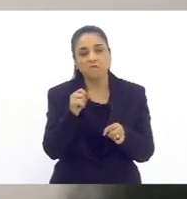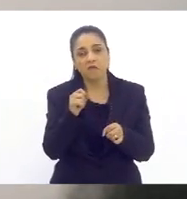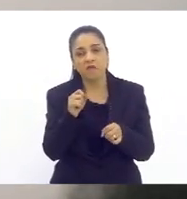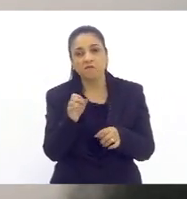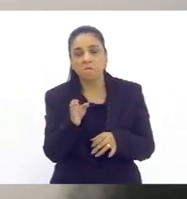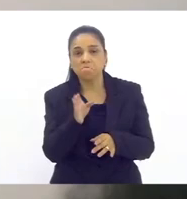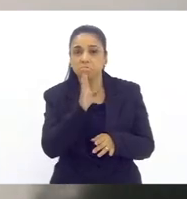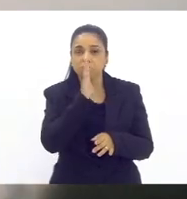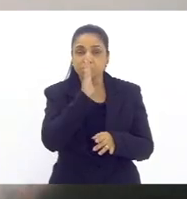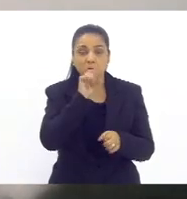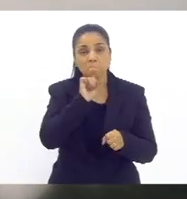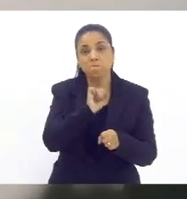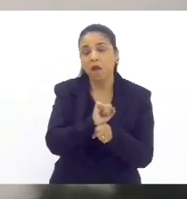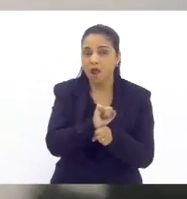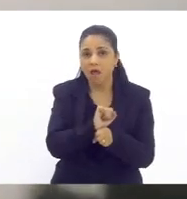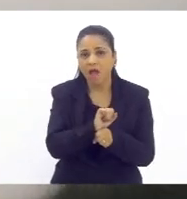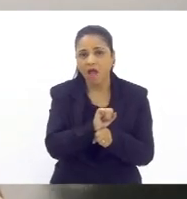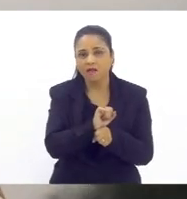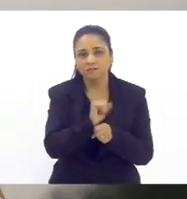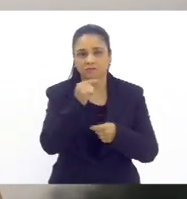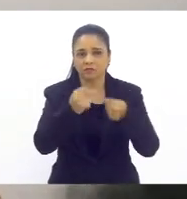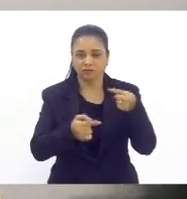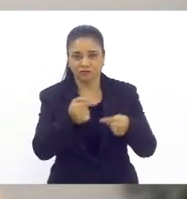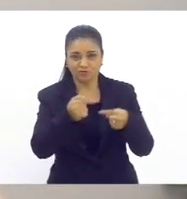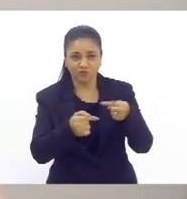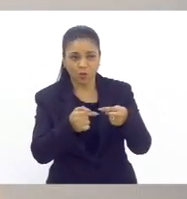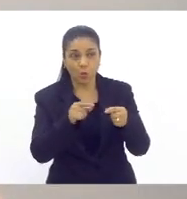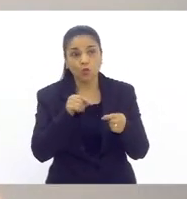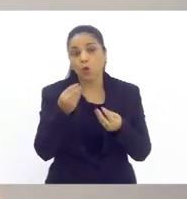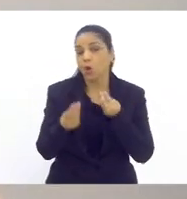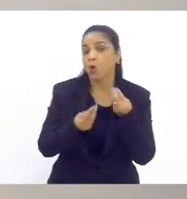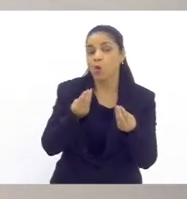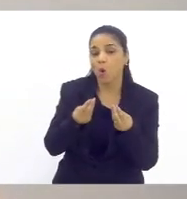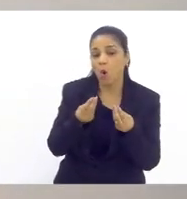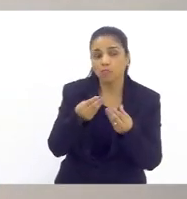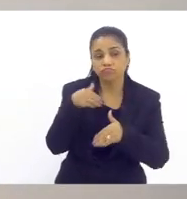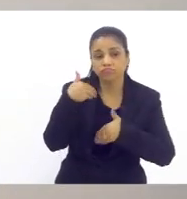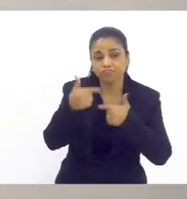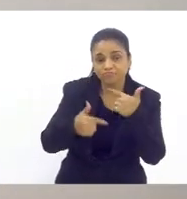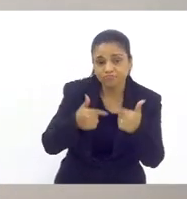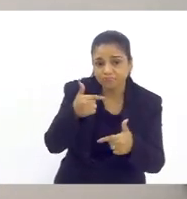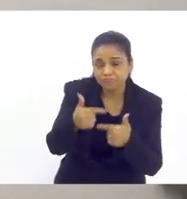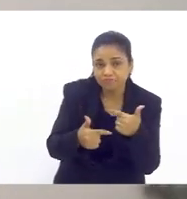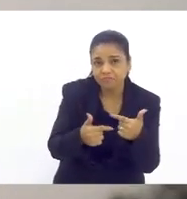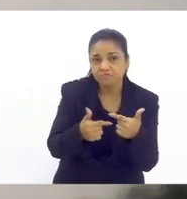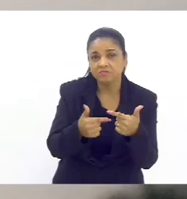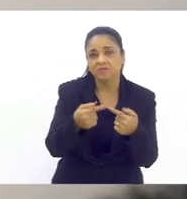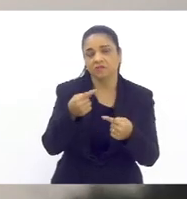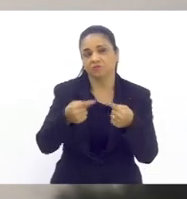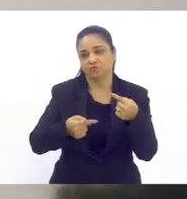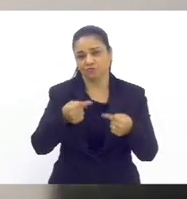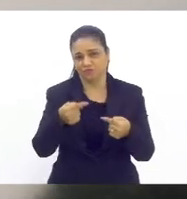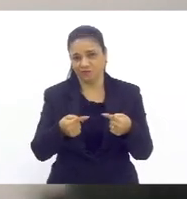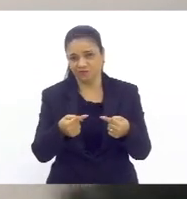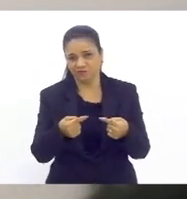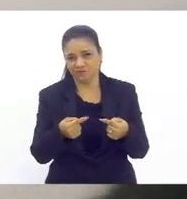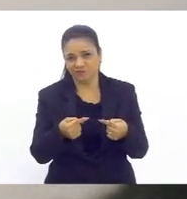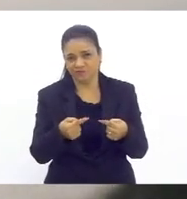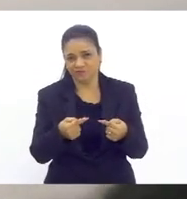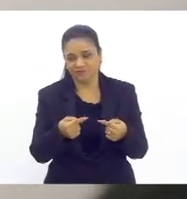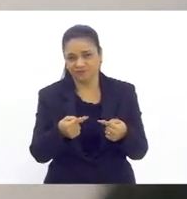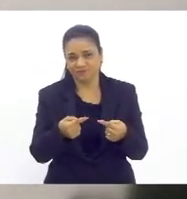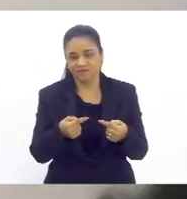dessa discussão porque fica assim então o que que a gente vai fazer então como é que a gente vai avançar nessa discussão o que